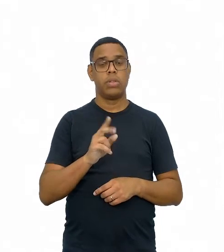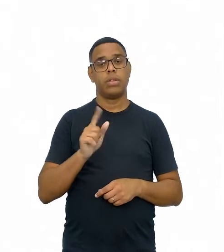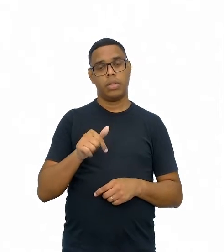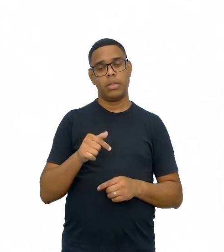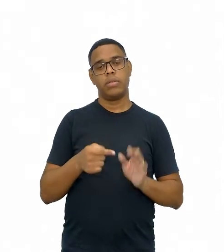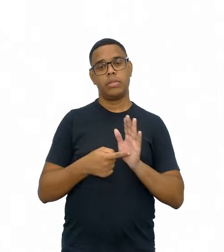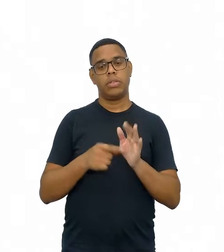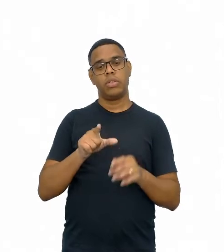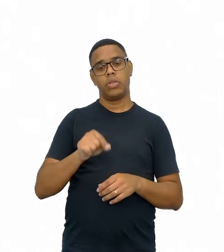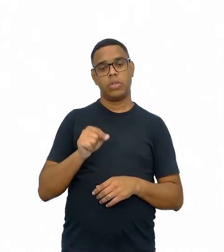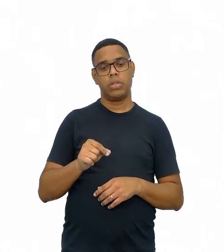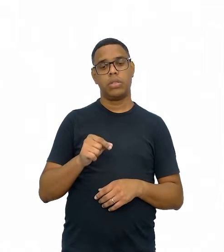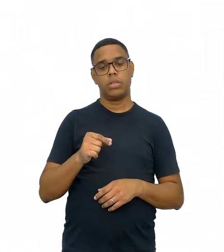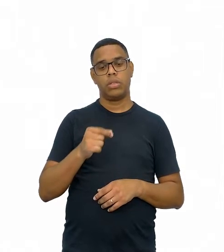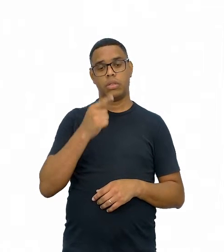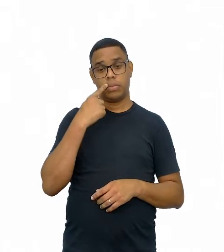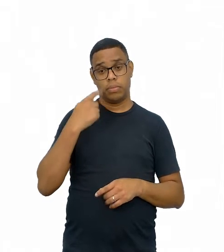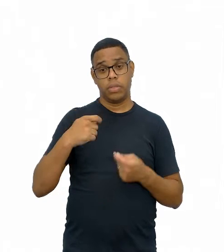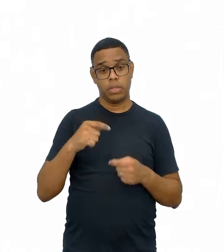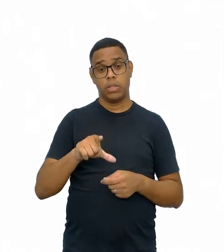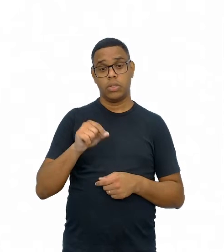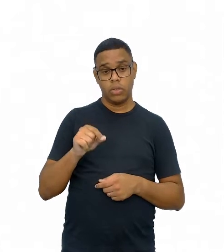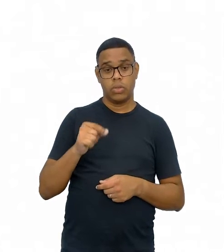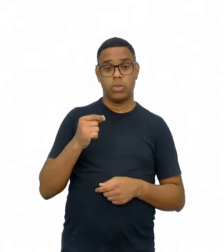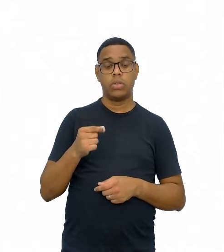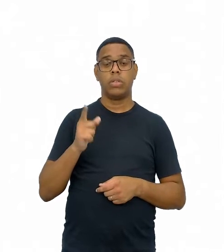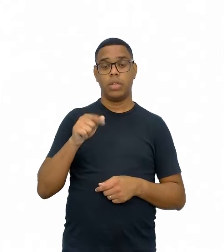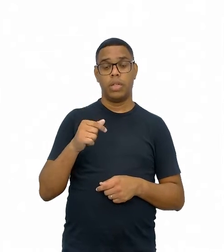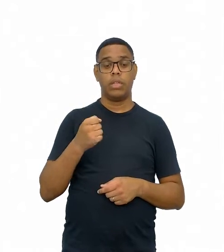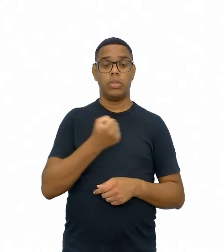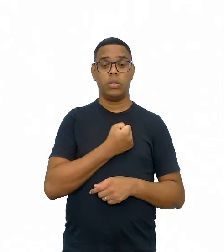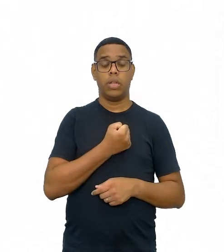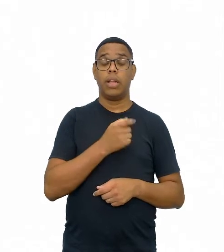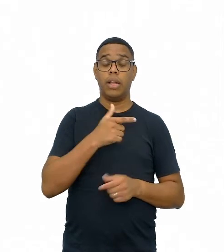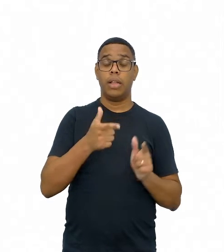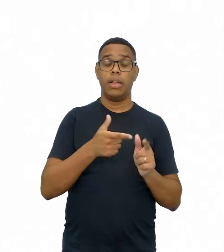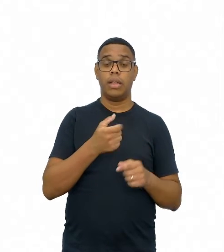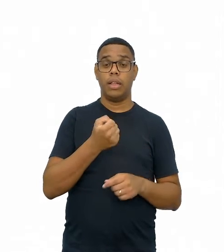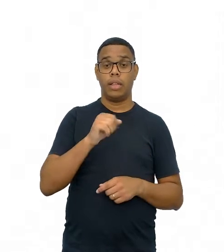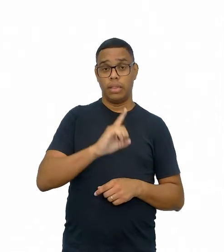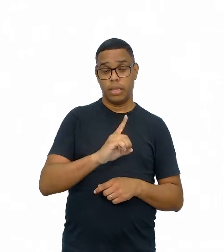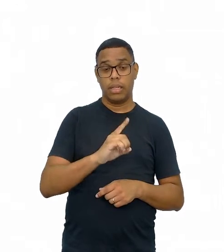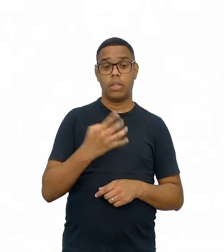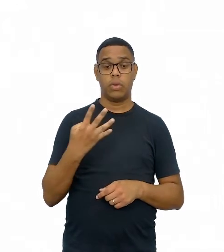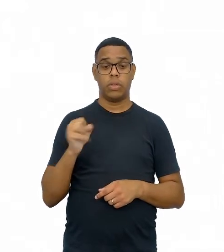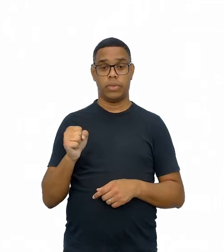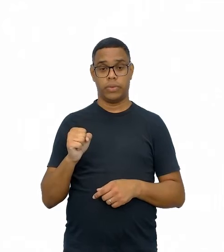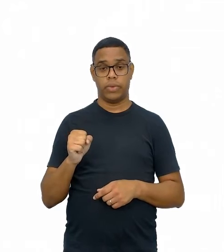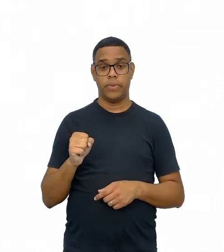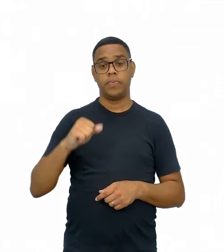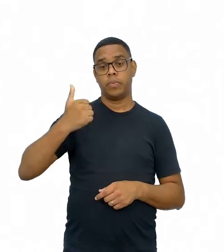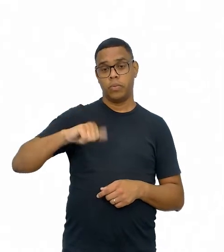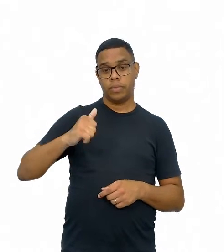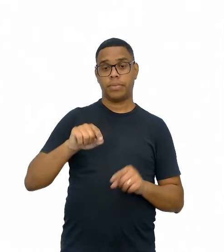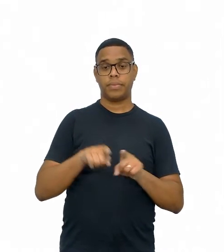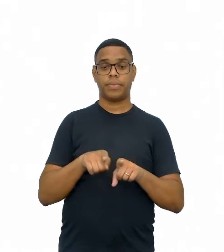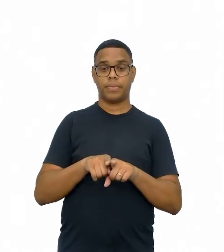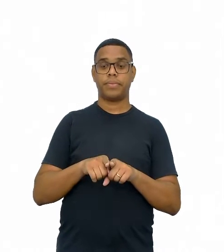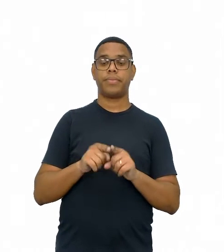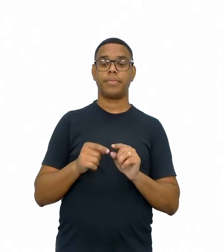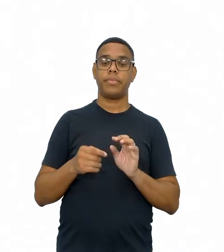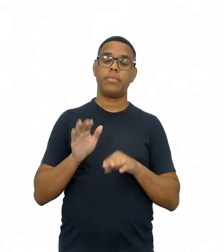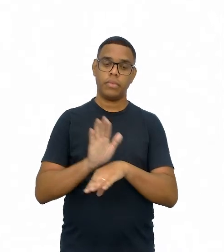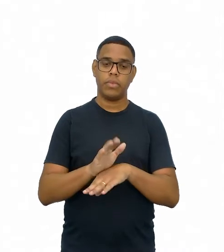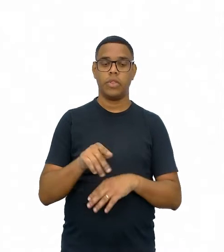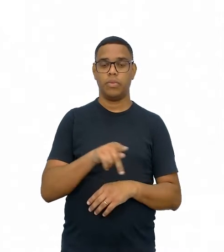ele deveria ter assinalado, que é a letra D, de 48. A avaliação também pode ajudar